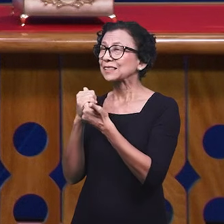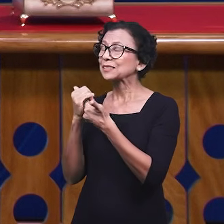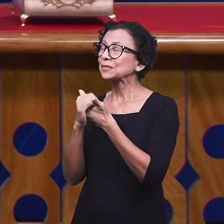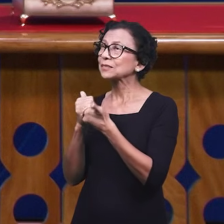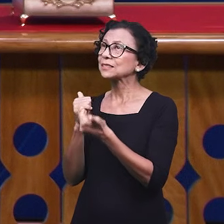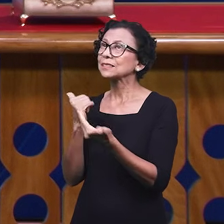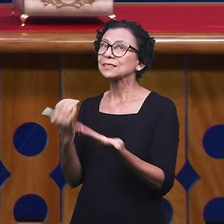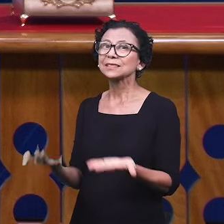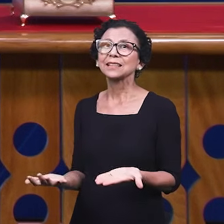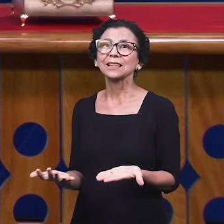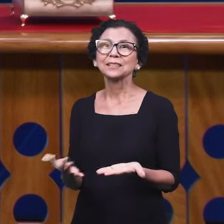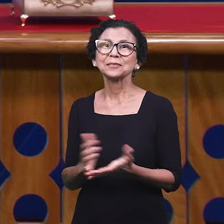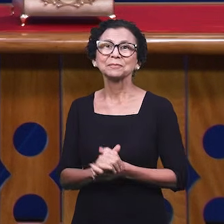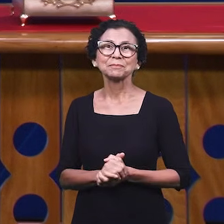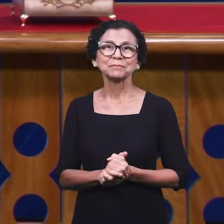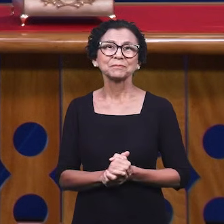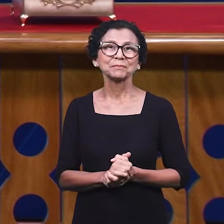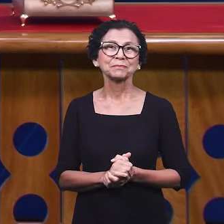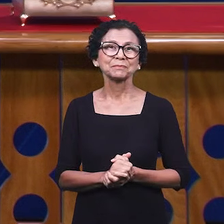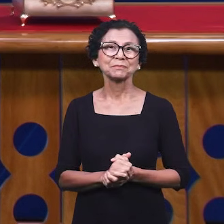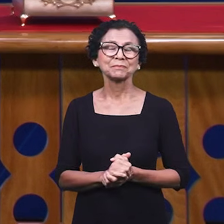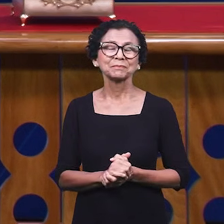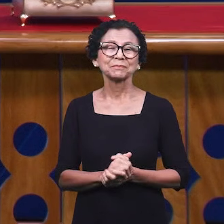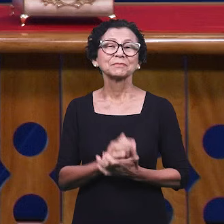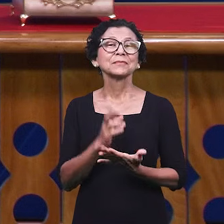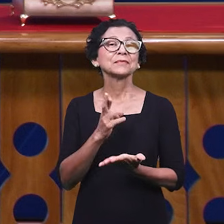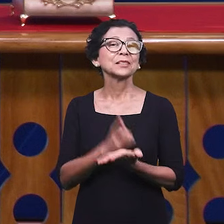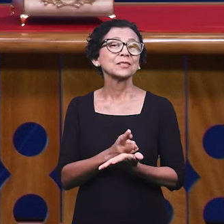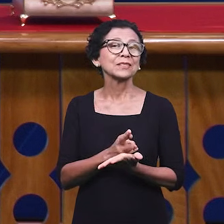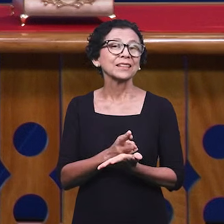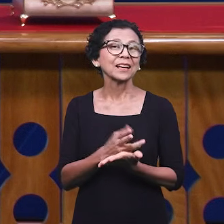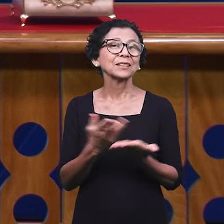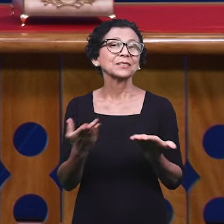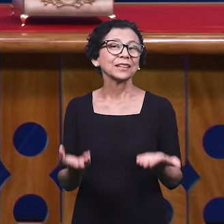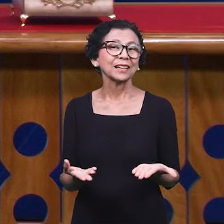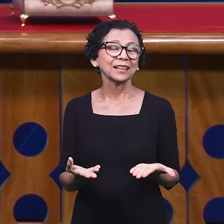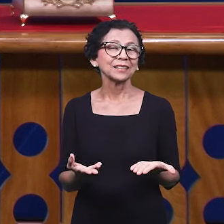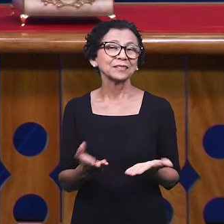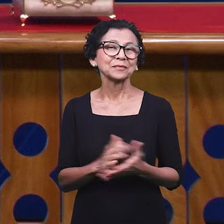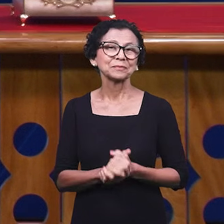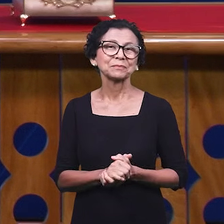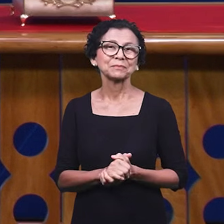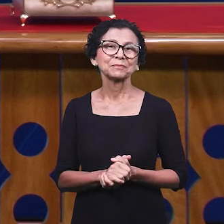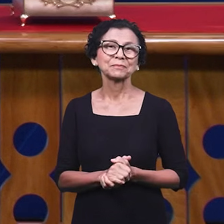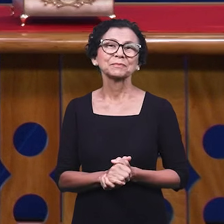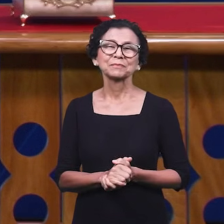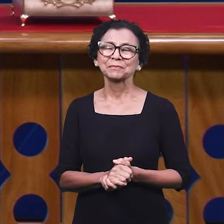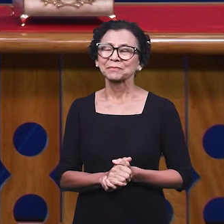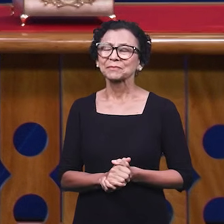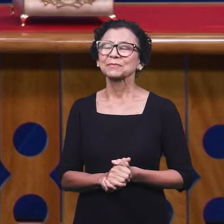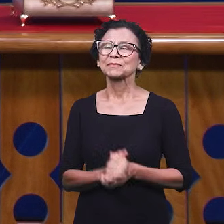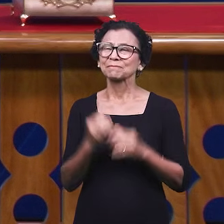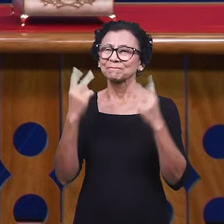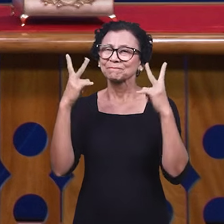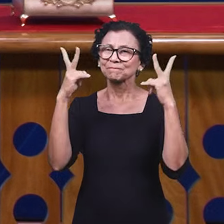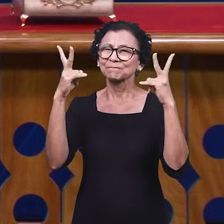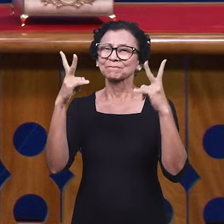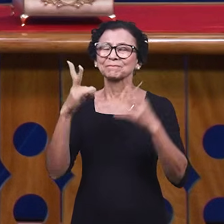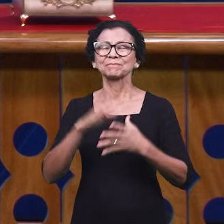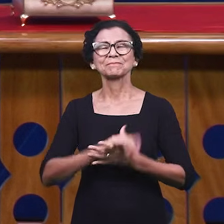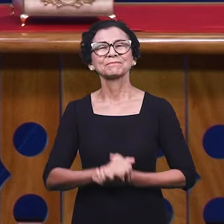dele, não tem como ter outro resultado. Você vai ser, já é, nós cremos pela fé, você já é mais